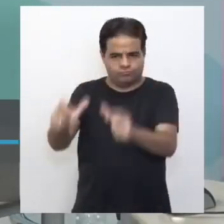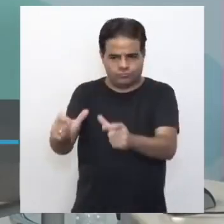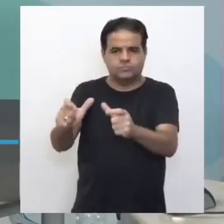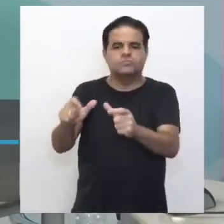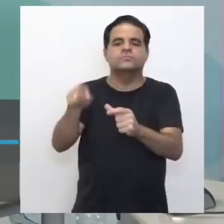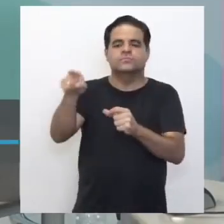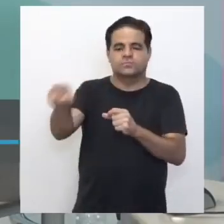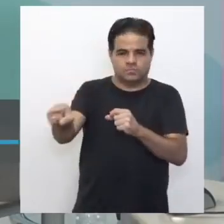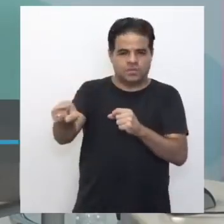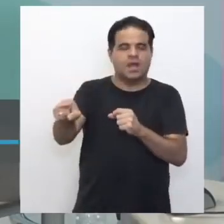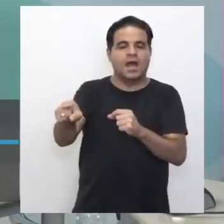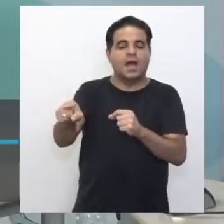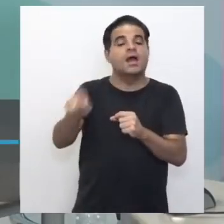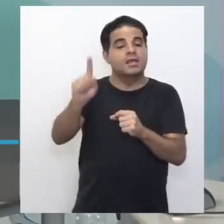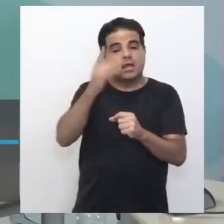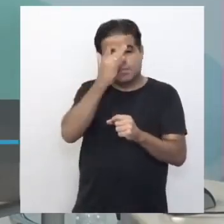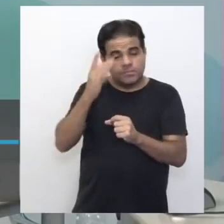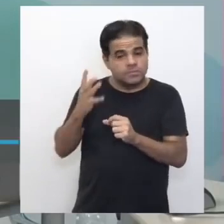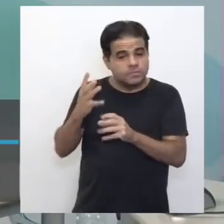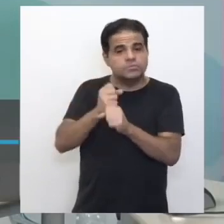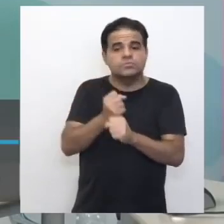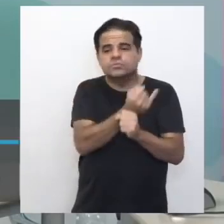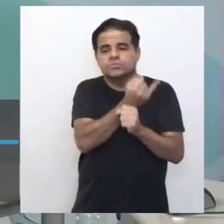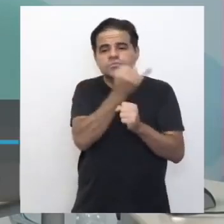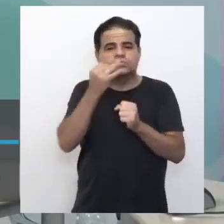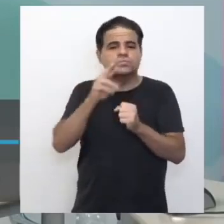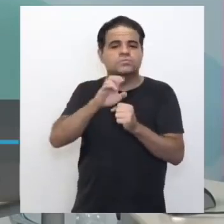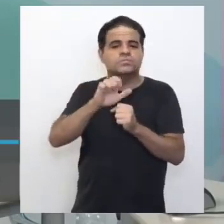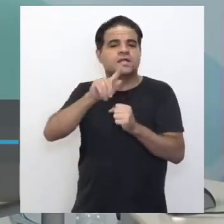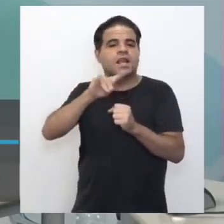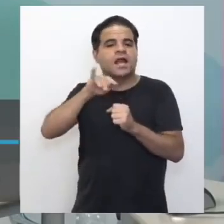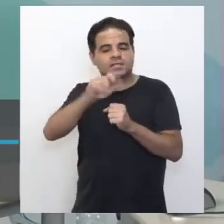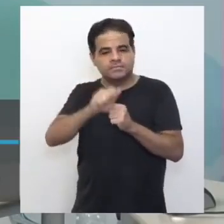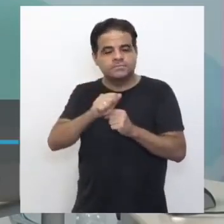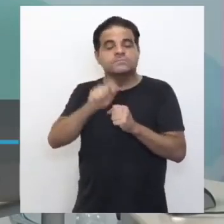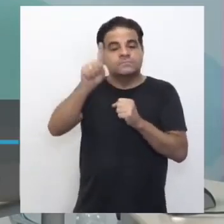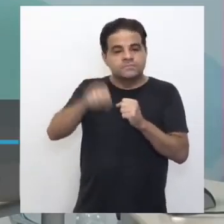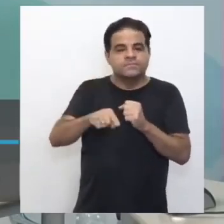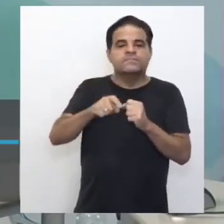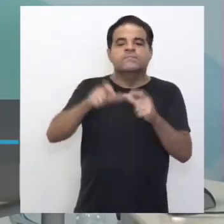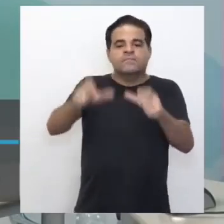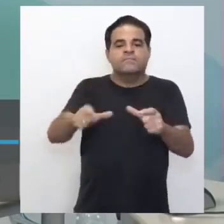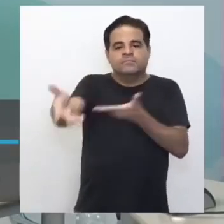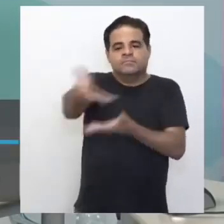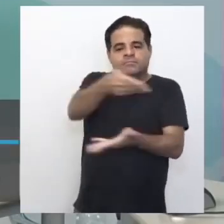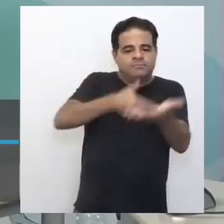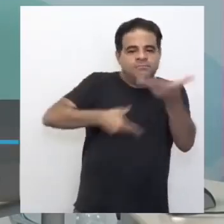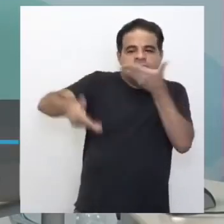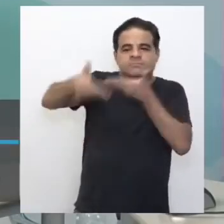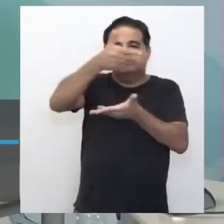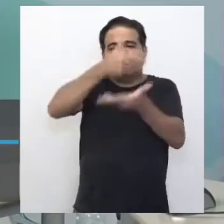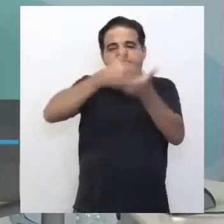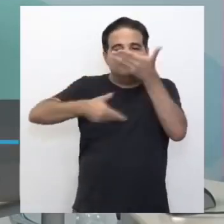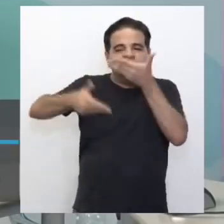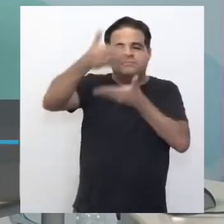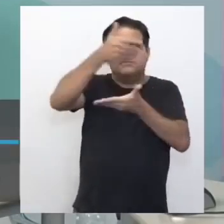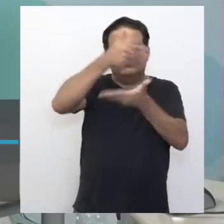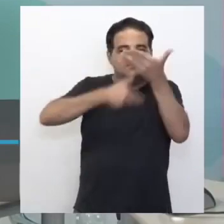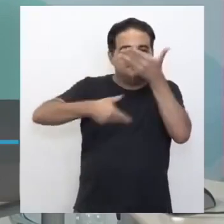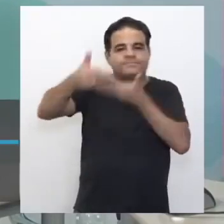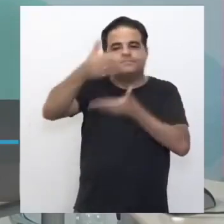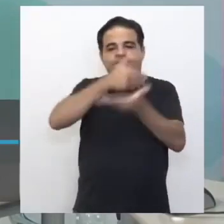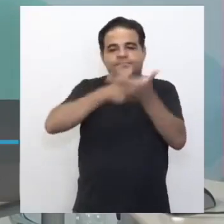lugar, e a população relativa é o termo que se refere-se à relação entre a população absoluta do